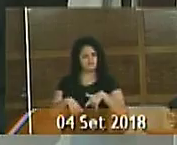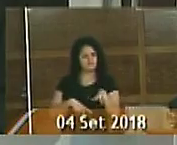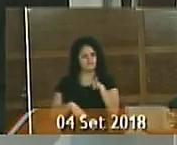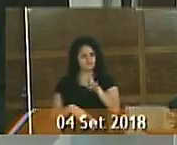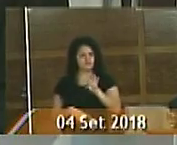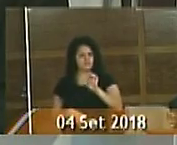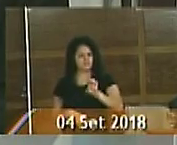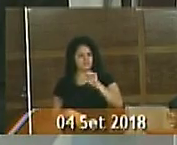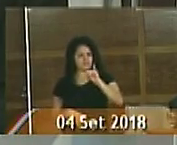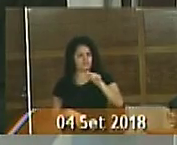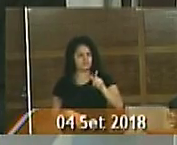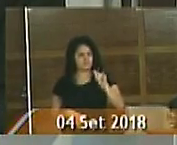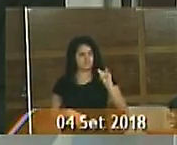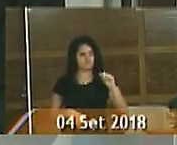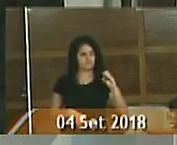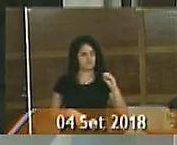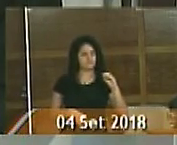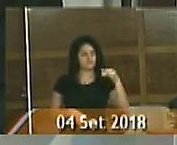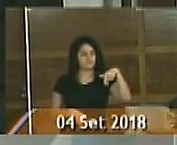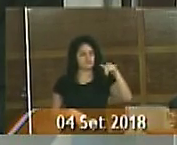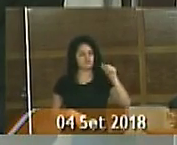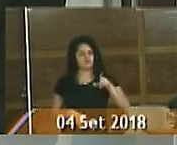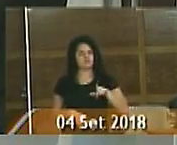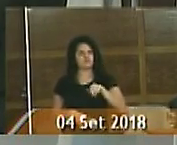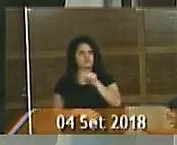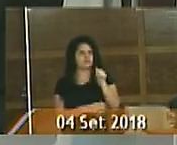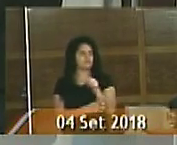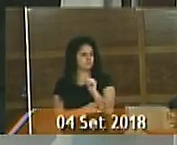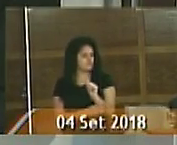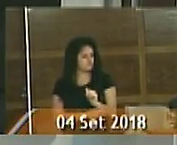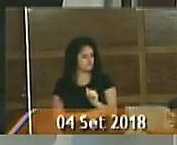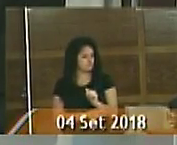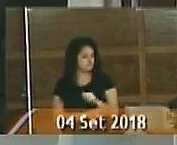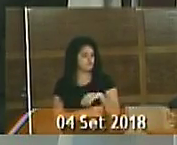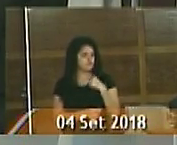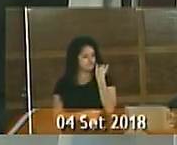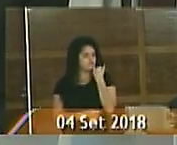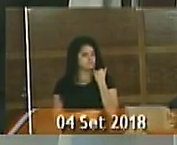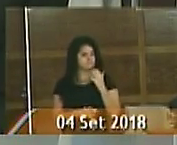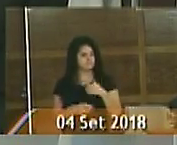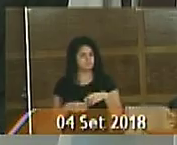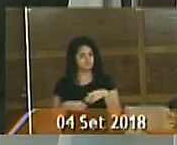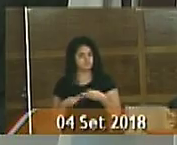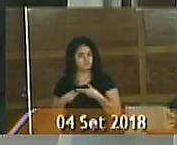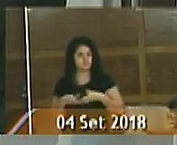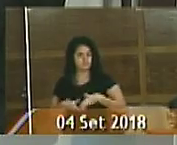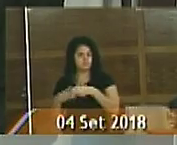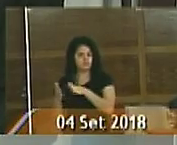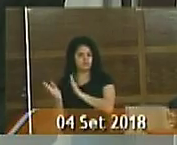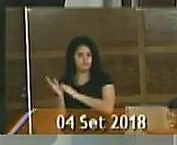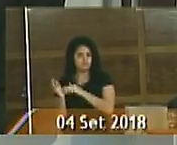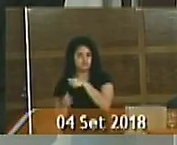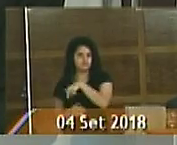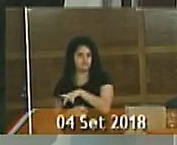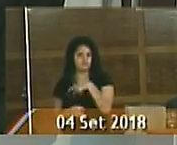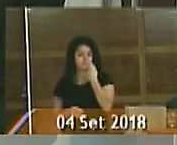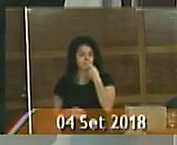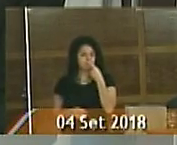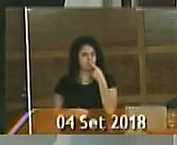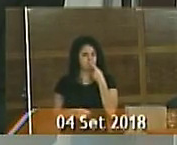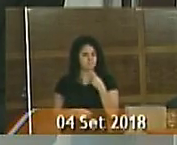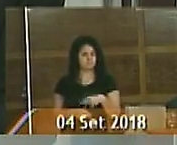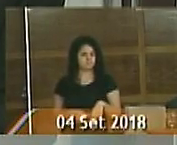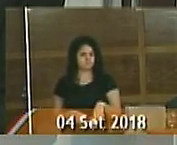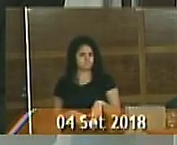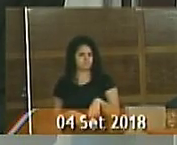da Sapinhatuba, que até a vereadora Jane Veiga deu uma moção de aplauso para ele aqui, falando besteira